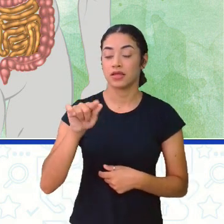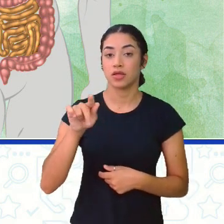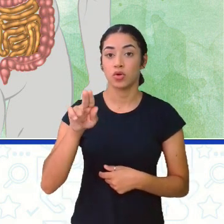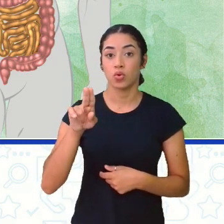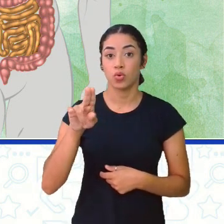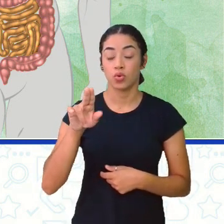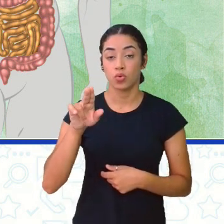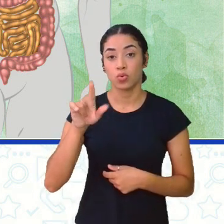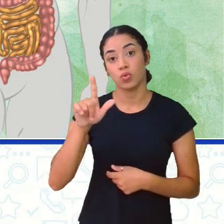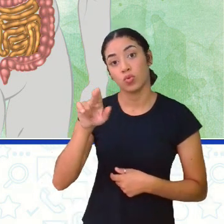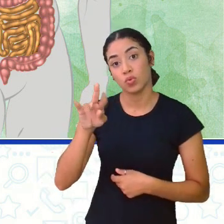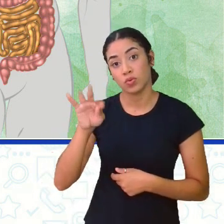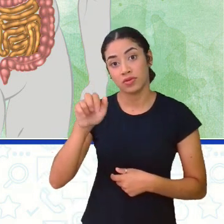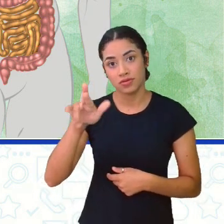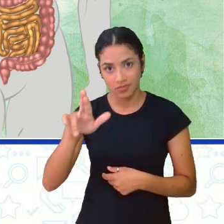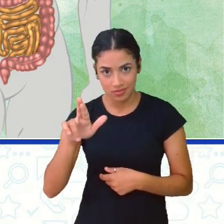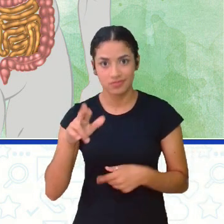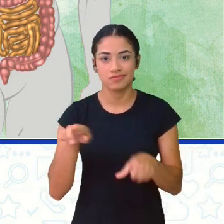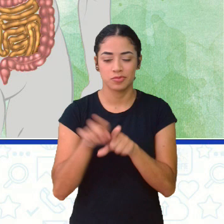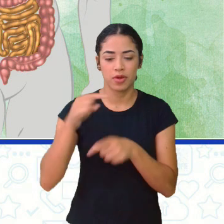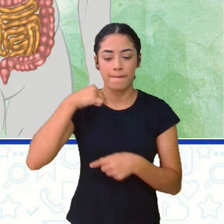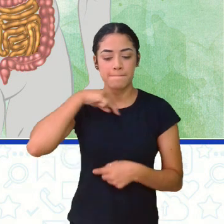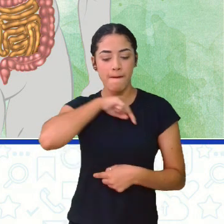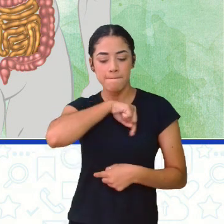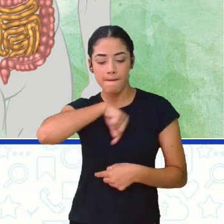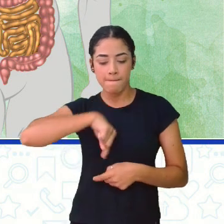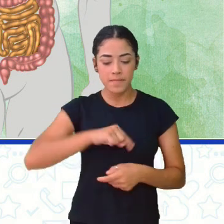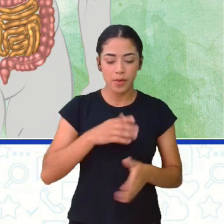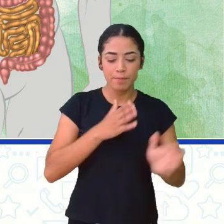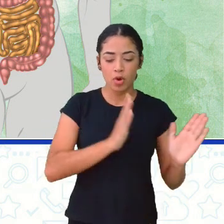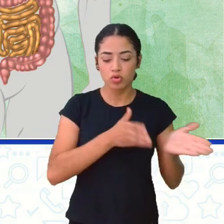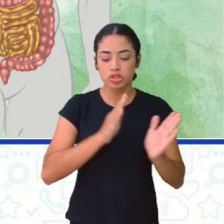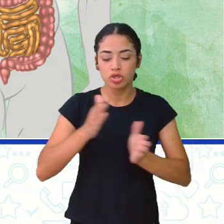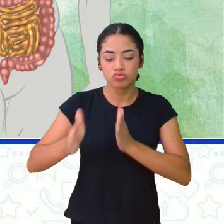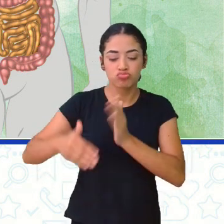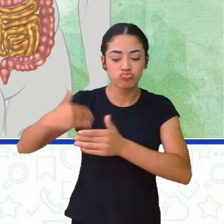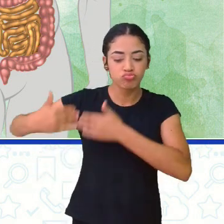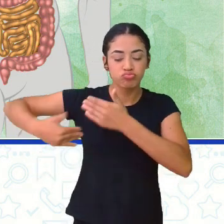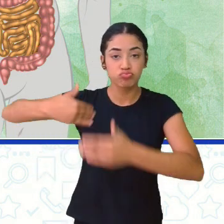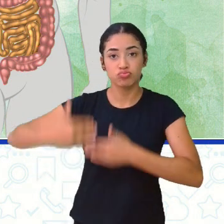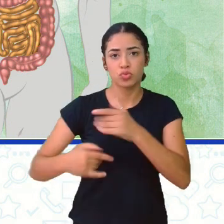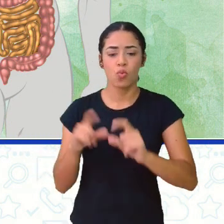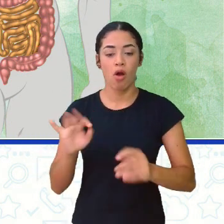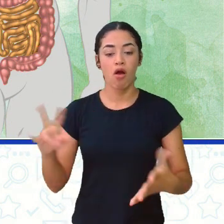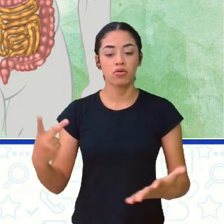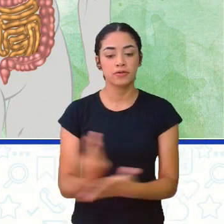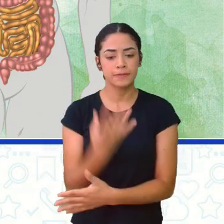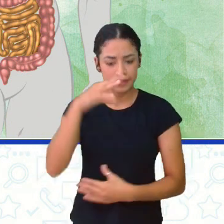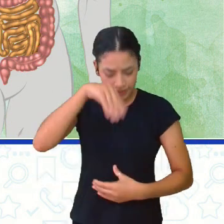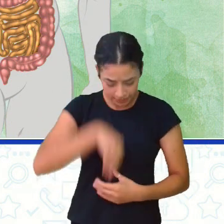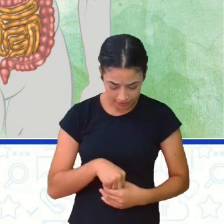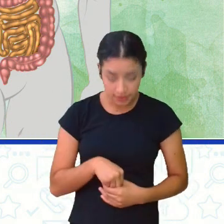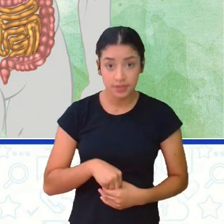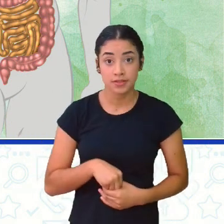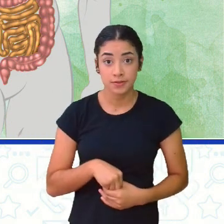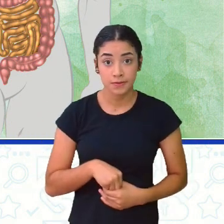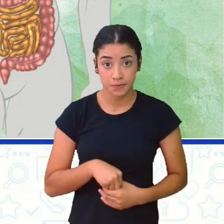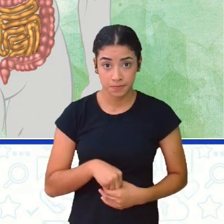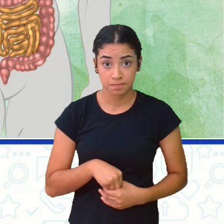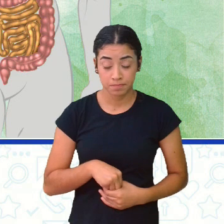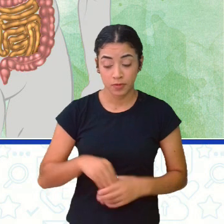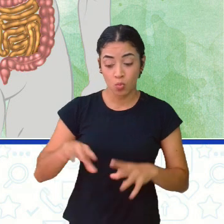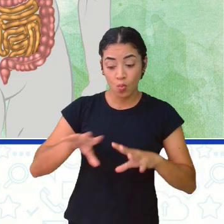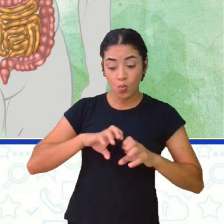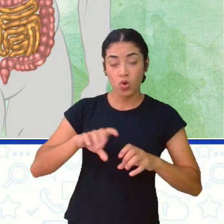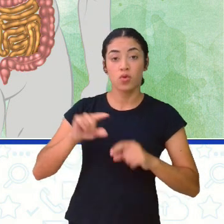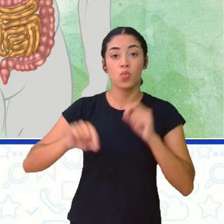pela faringe, passando pelo esôfago. O que é que aconteceu com essa maçã lá no nosso estômago? A absorção dos